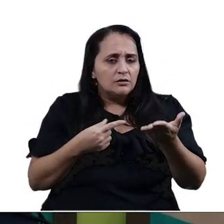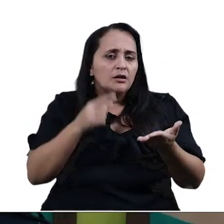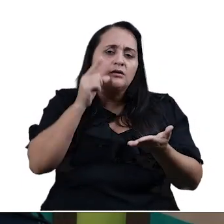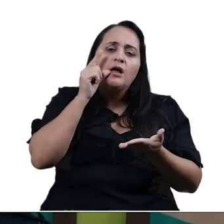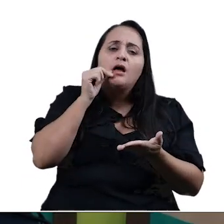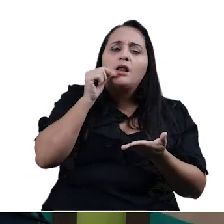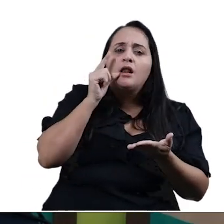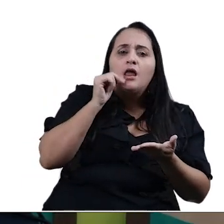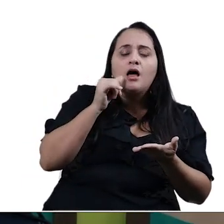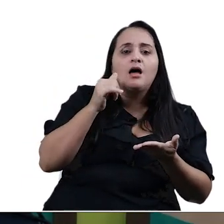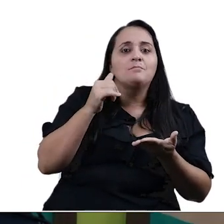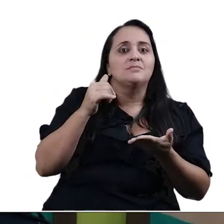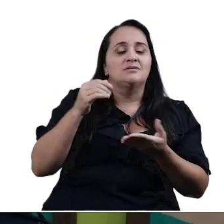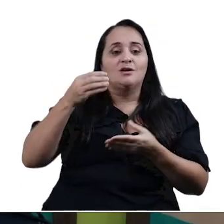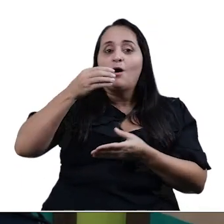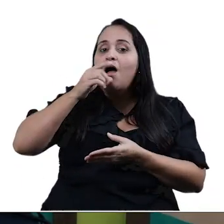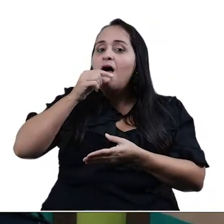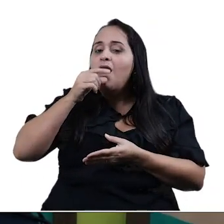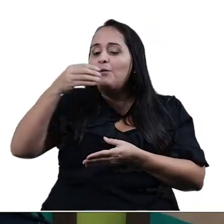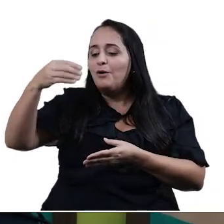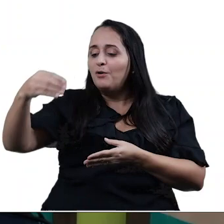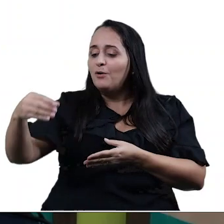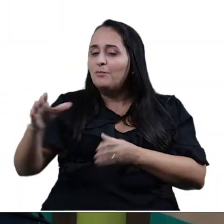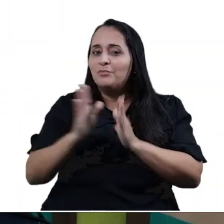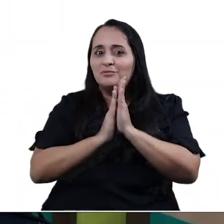porque a aula vai começar agora.